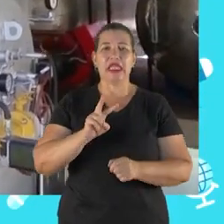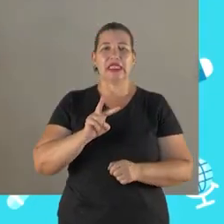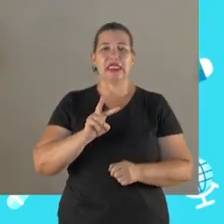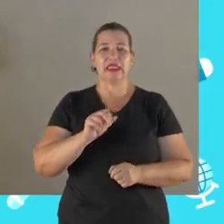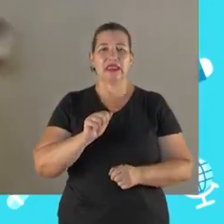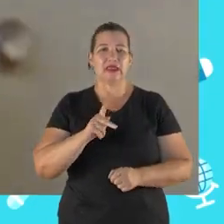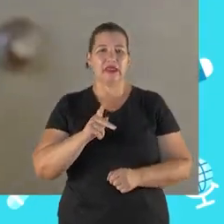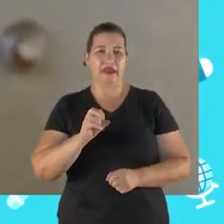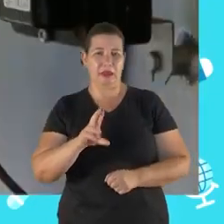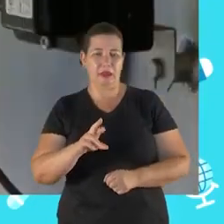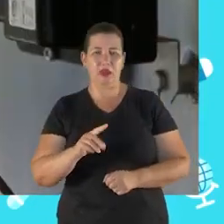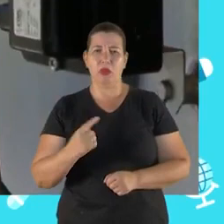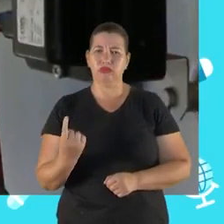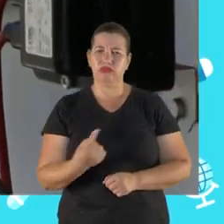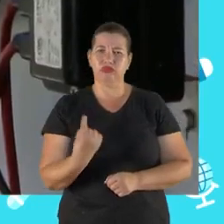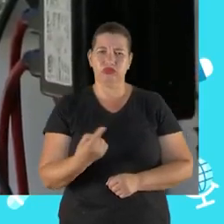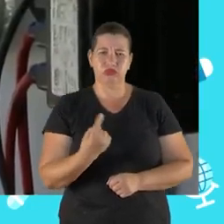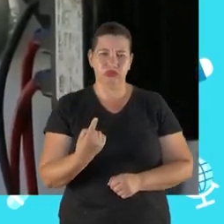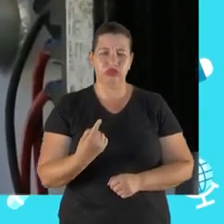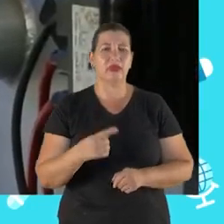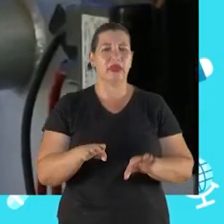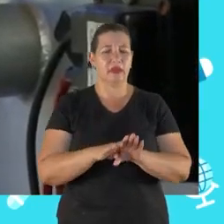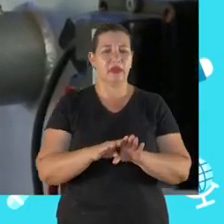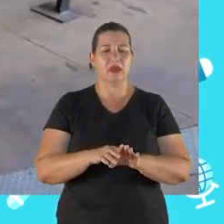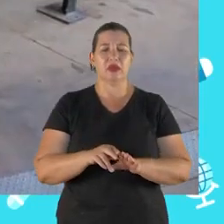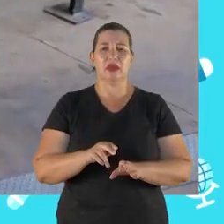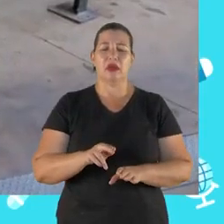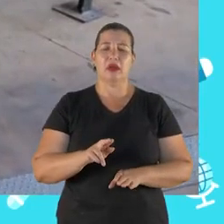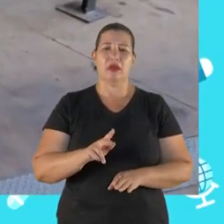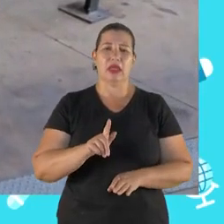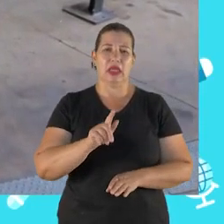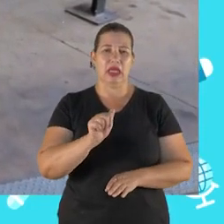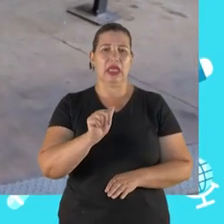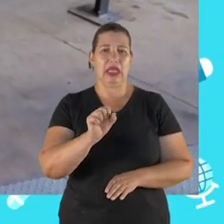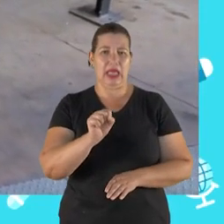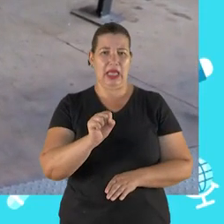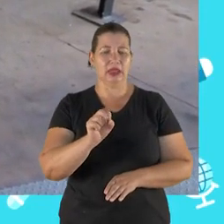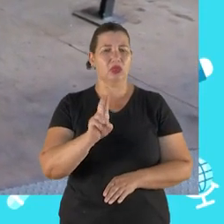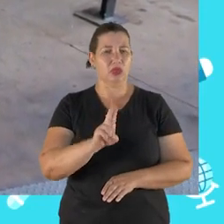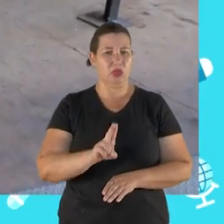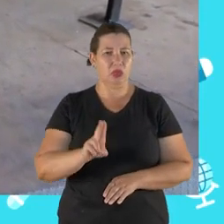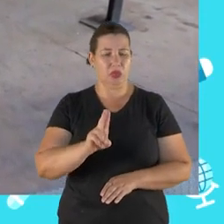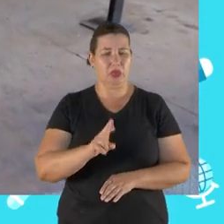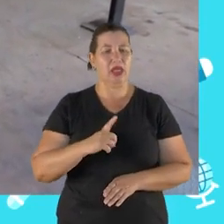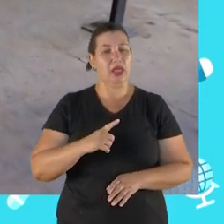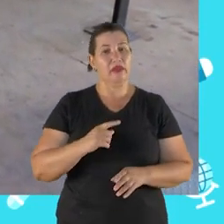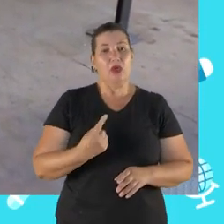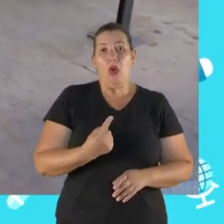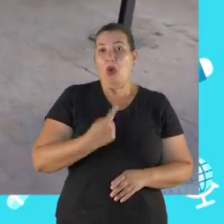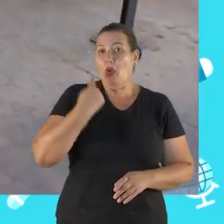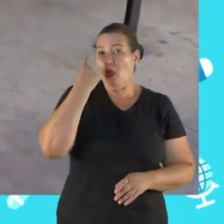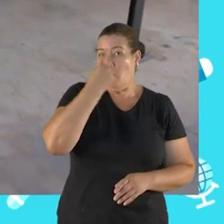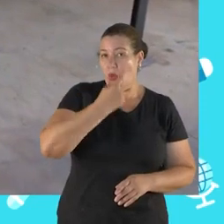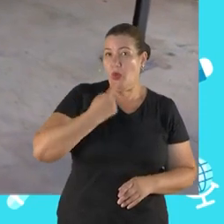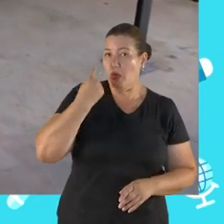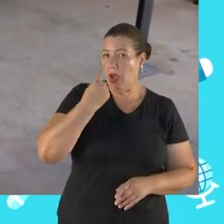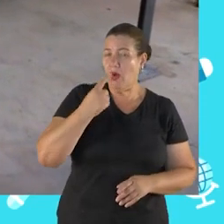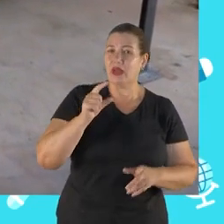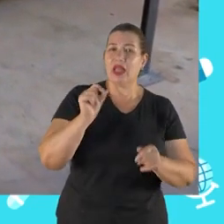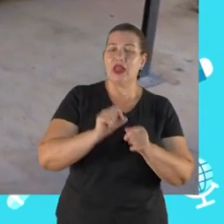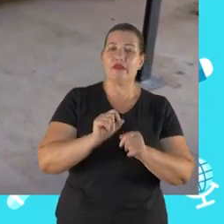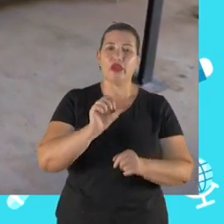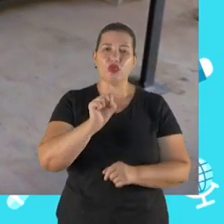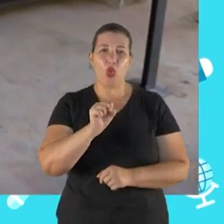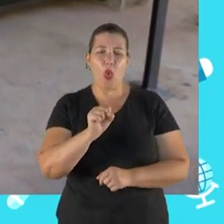Funciona como se fosse uma panela de pressão de casa, ela também usa gás de cozinha, com a diferença de que essa máquina é capaz de transformar, durante 1